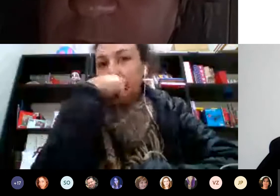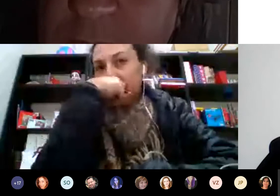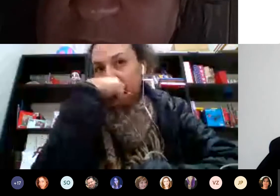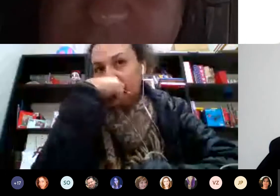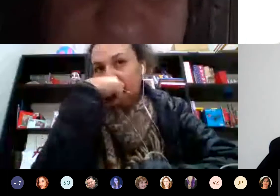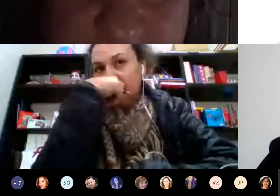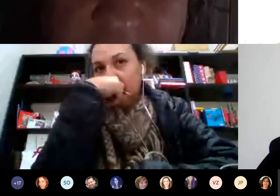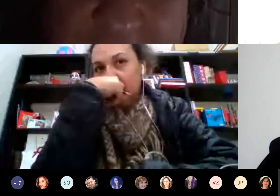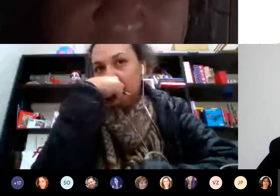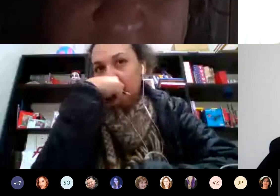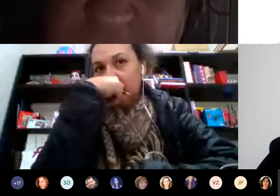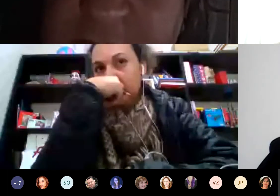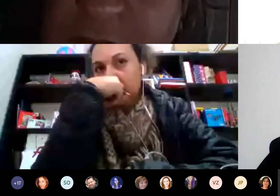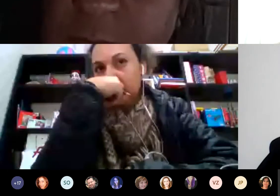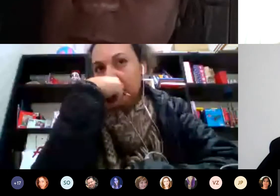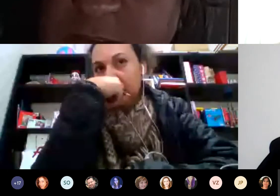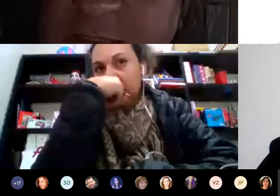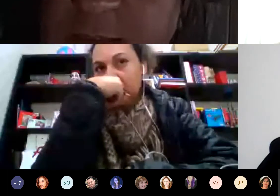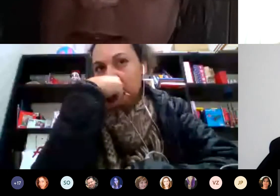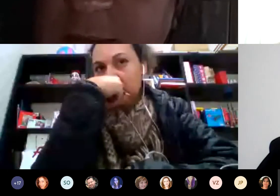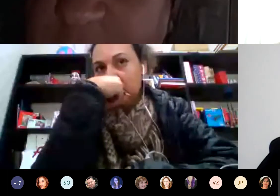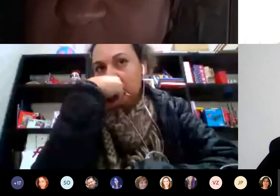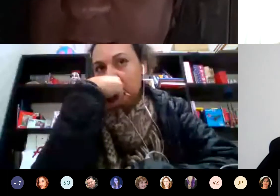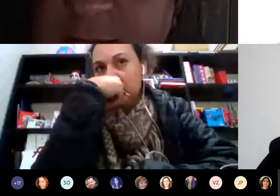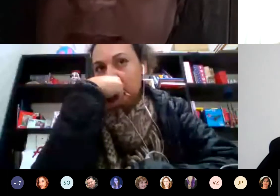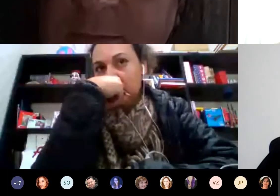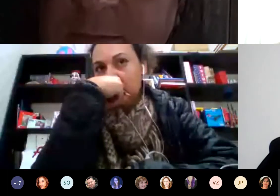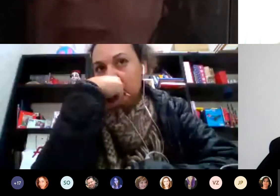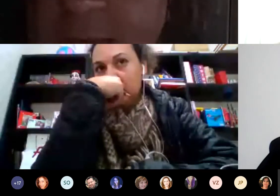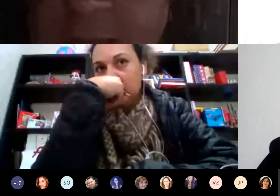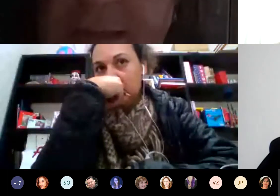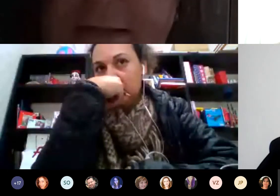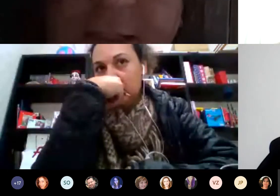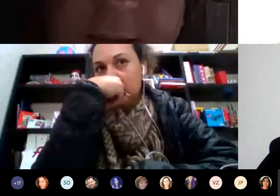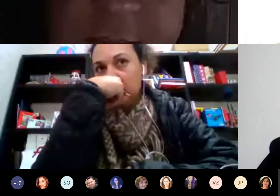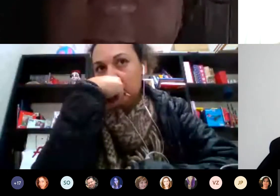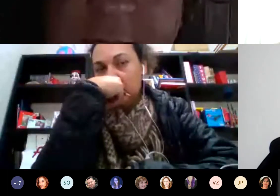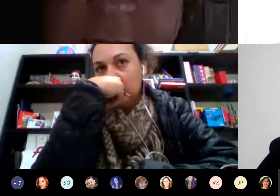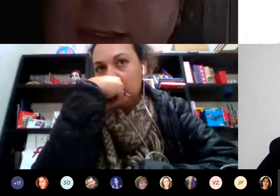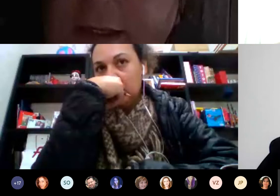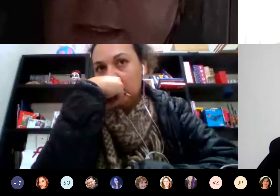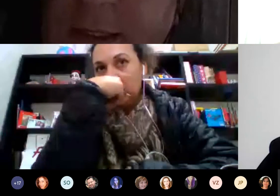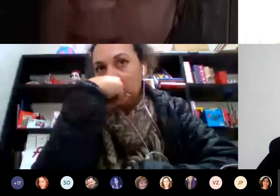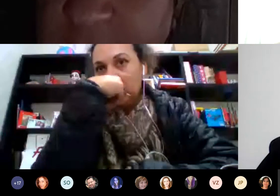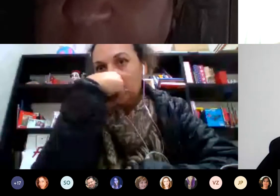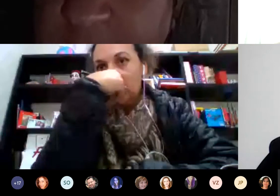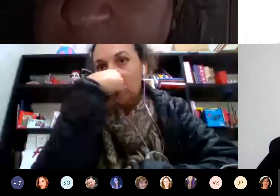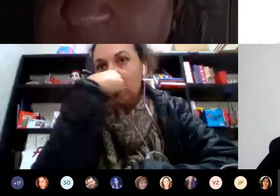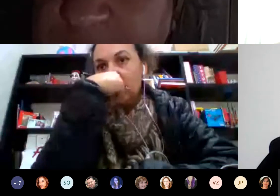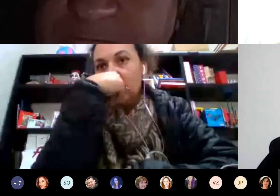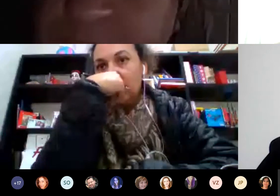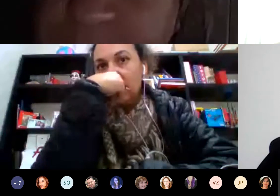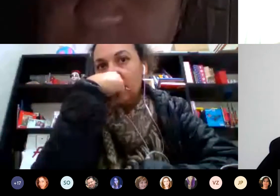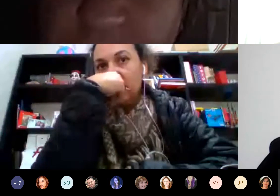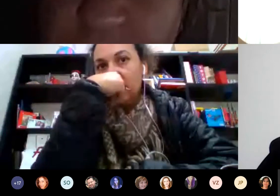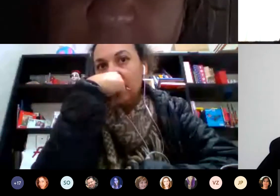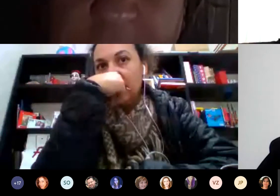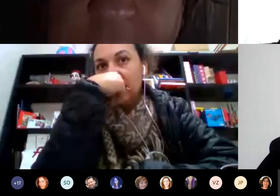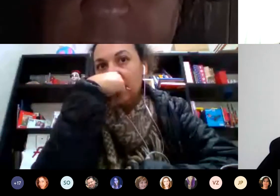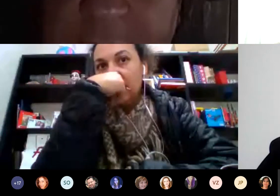Eu acho que mais que definir as coisas, a gente precisa entendê-la, tentar mapear, tentar entender.